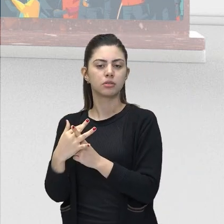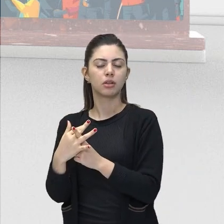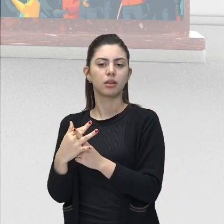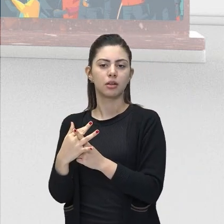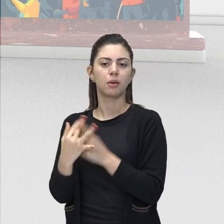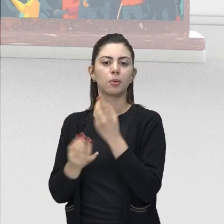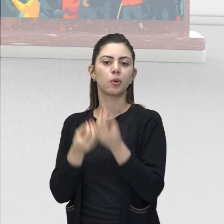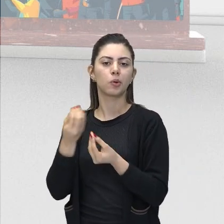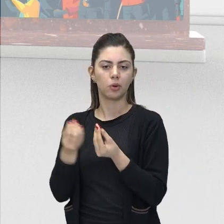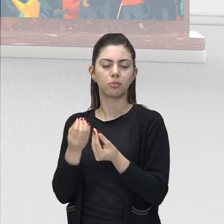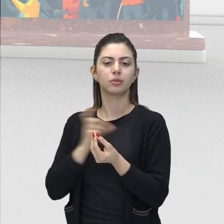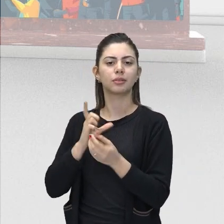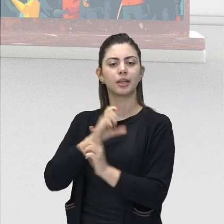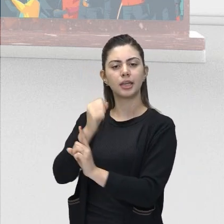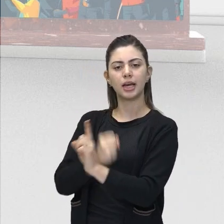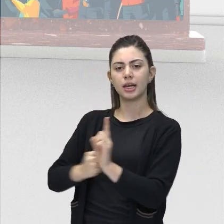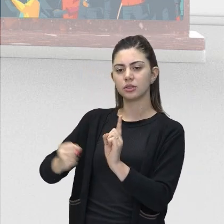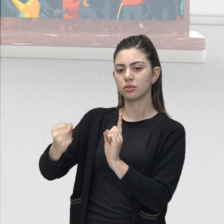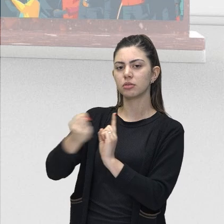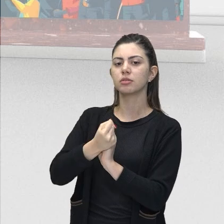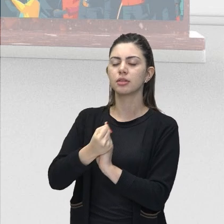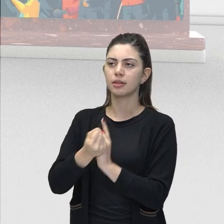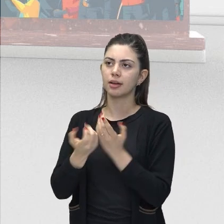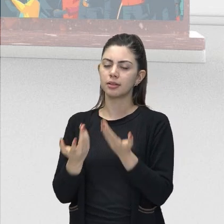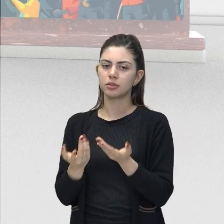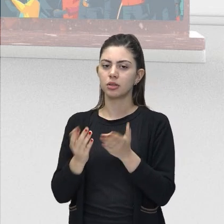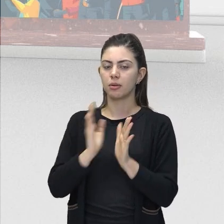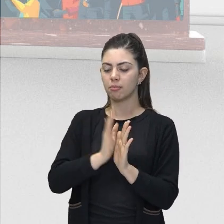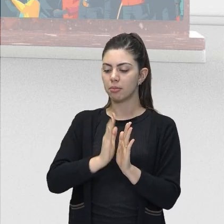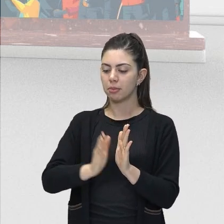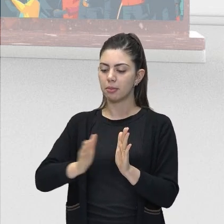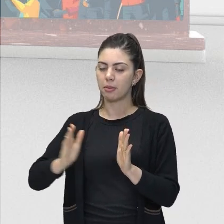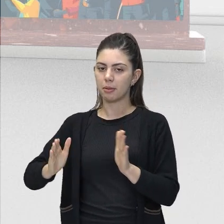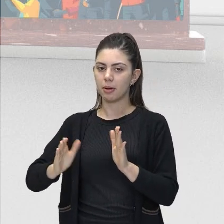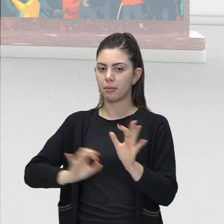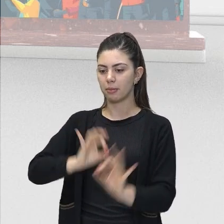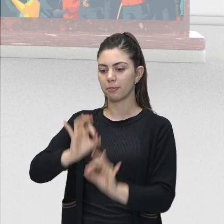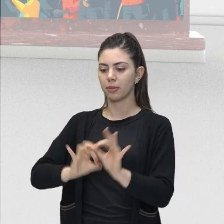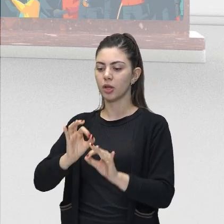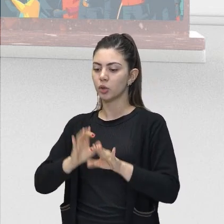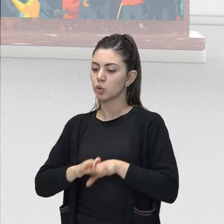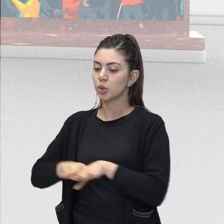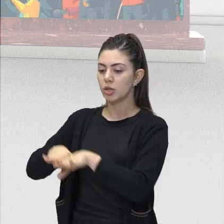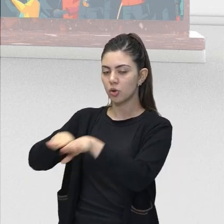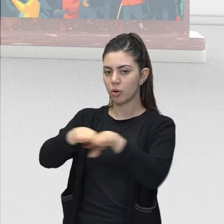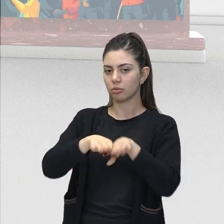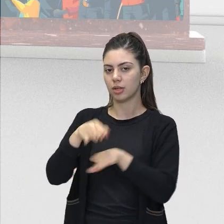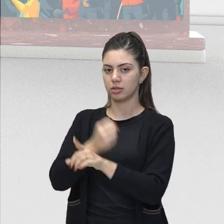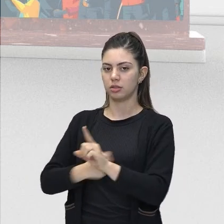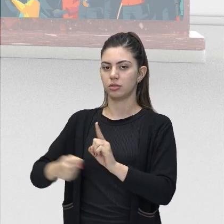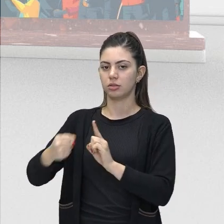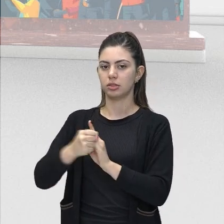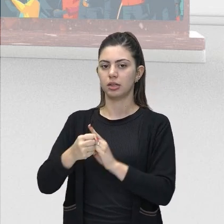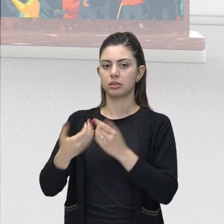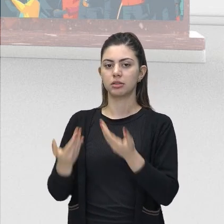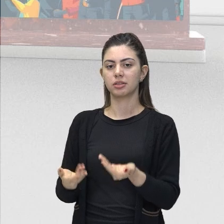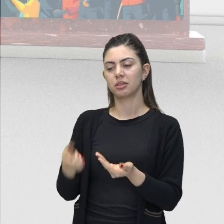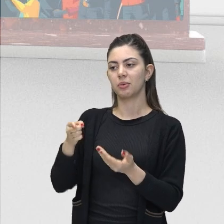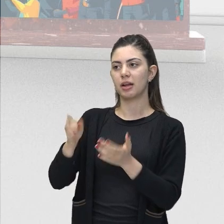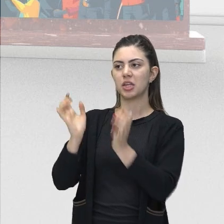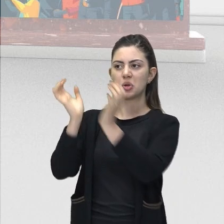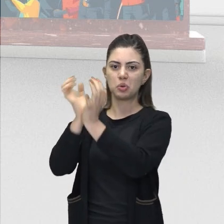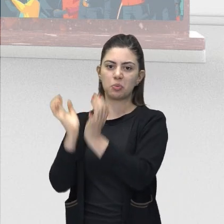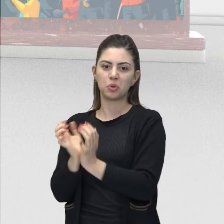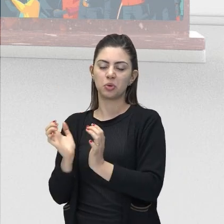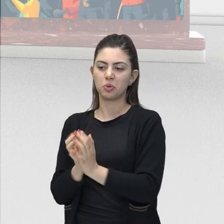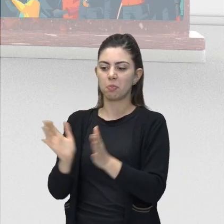tem ali a sociedade organizada de uma forma onde todos sejam iguais, tá bom? Então não existe dentro do socialismo essa diferença